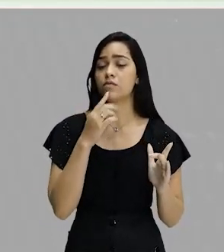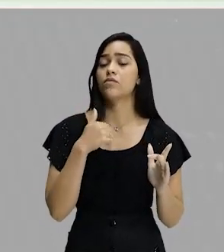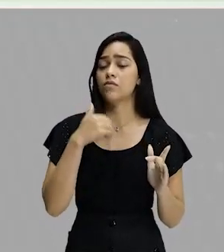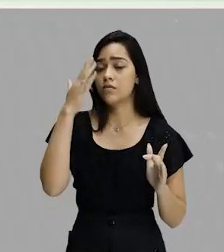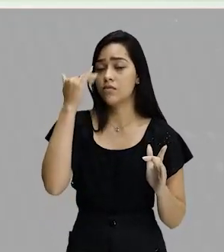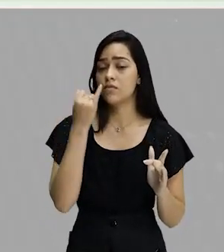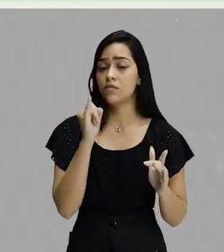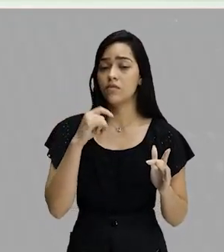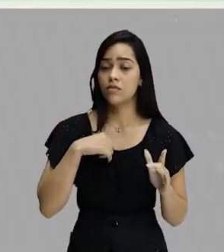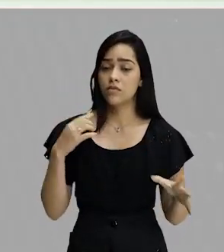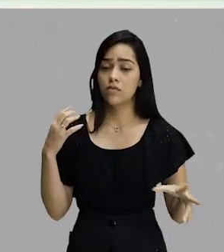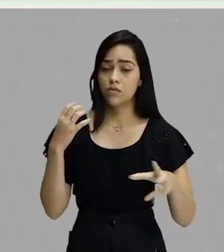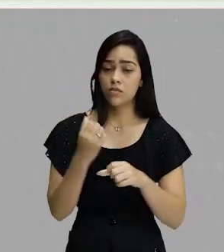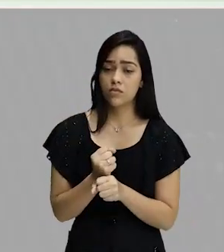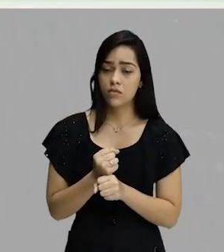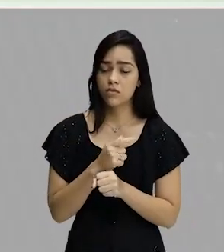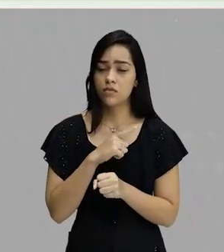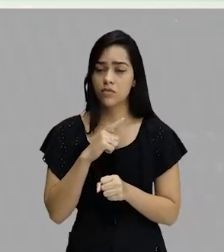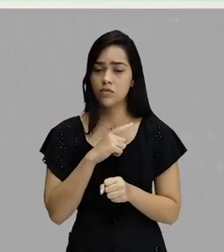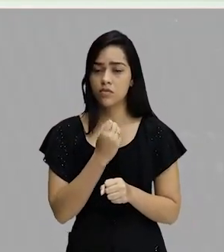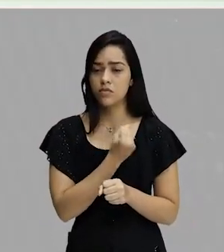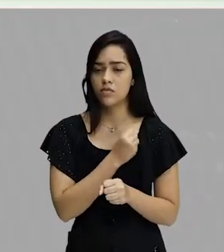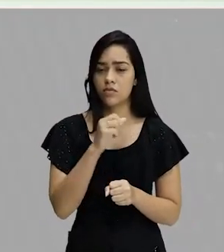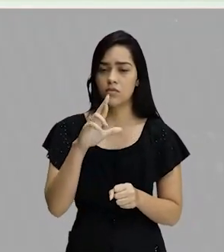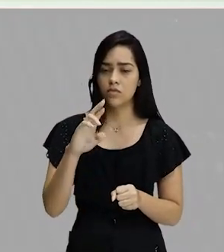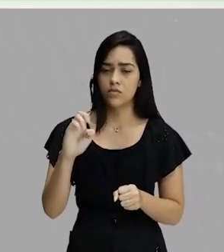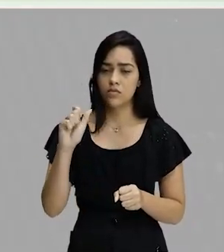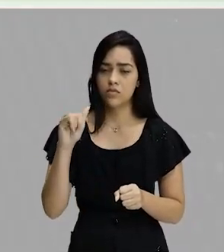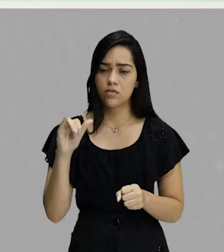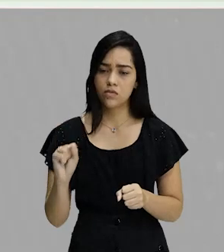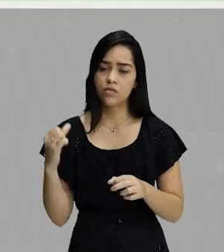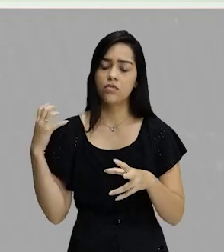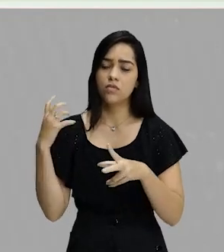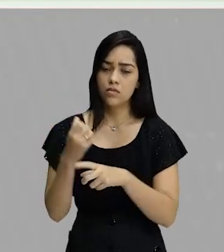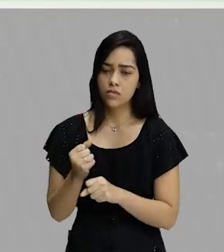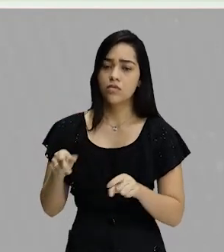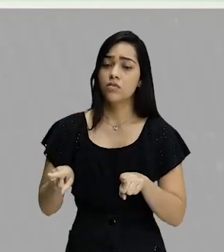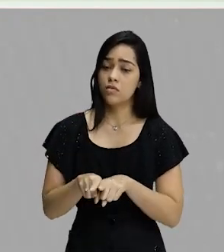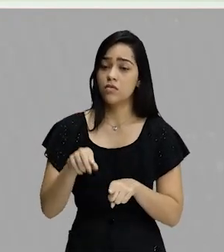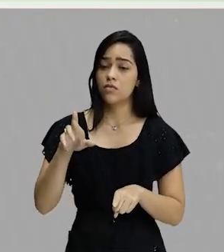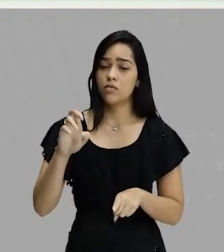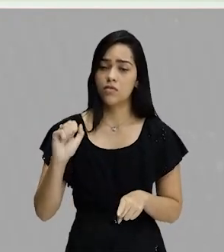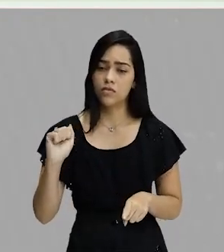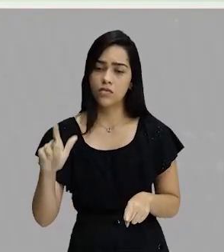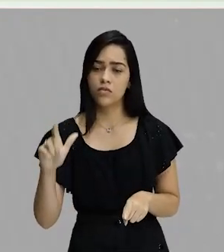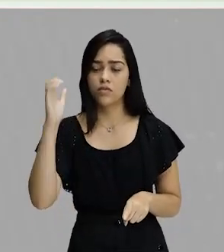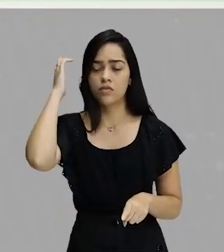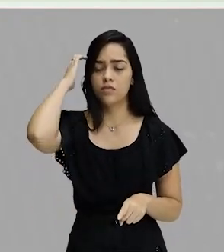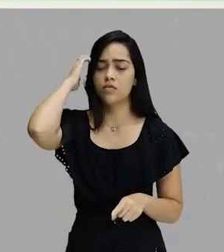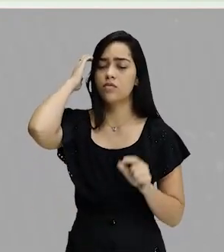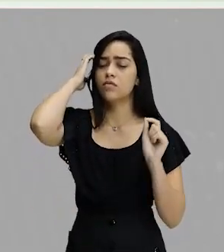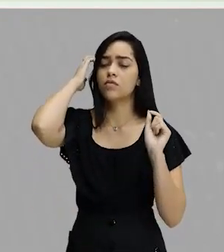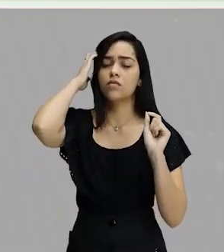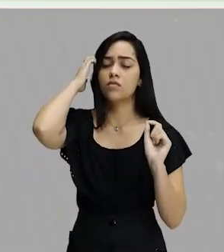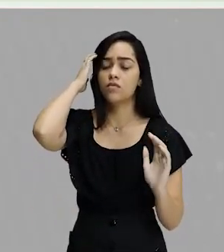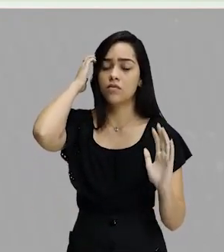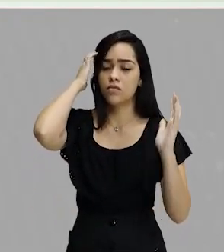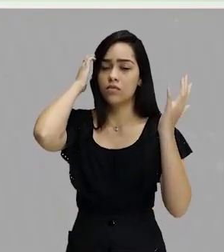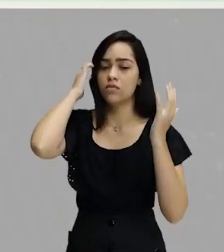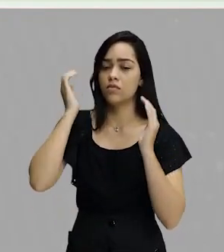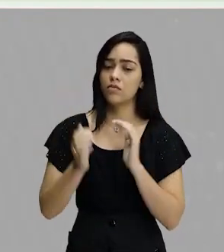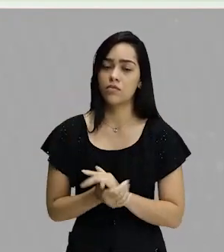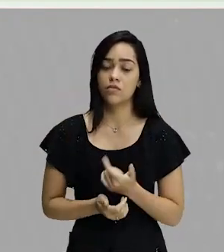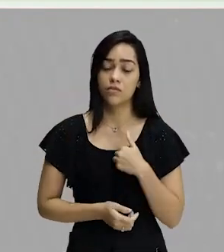caras. Se você fizer a operação entre números reais, esse resultado vai ser número real também. Então, o que vai acontecer? Eu